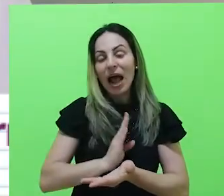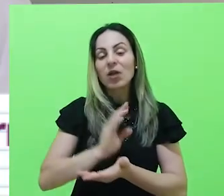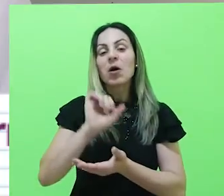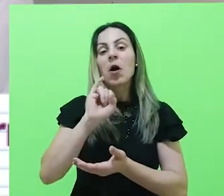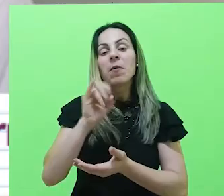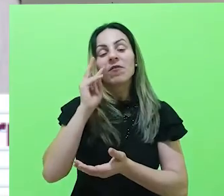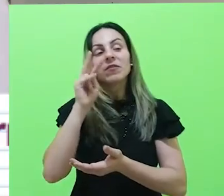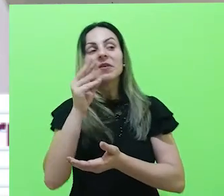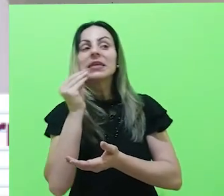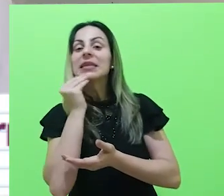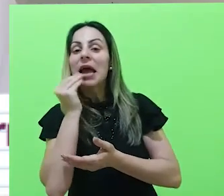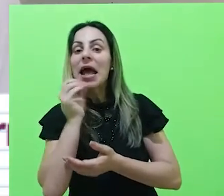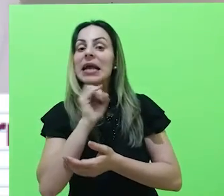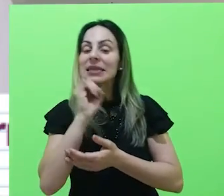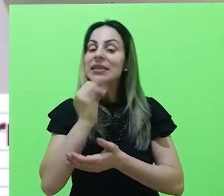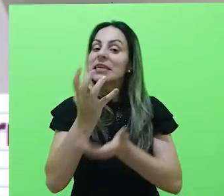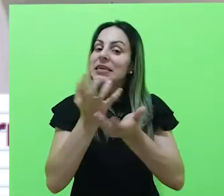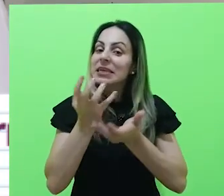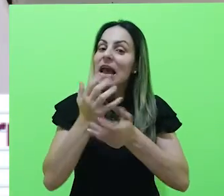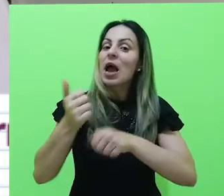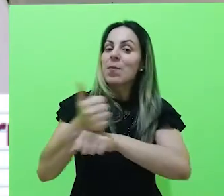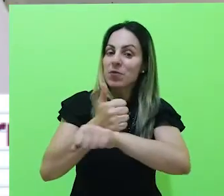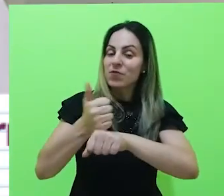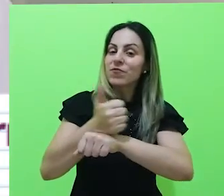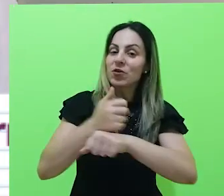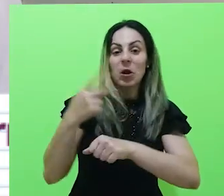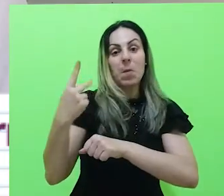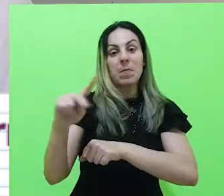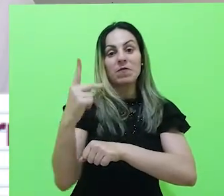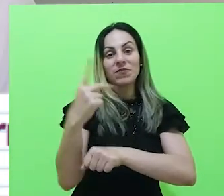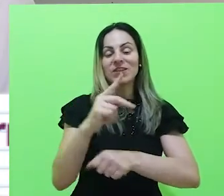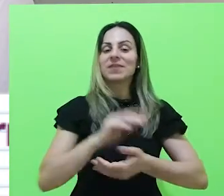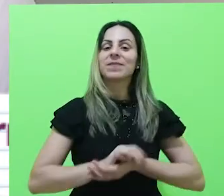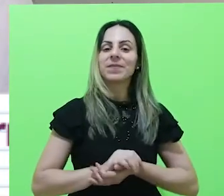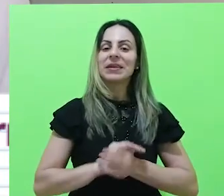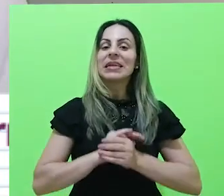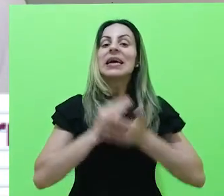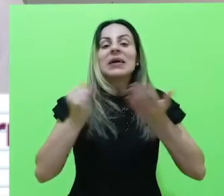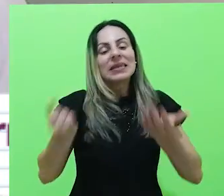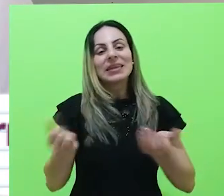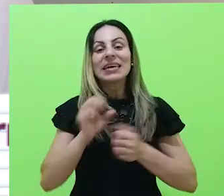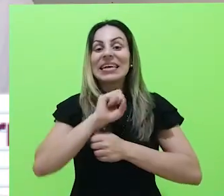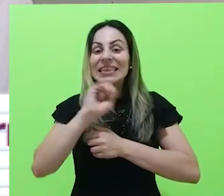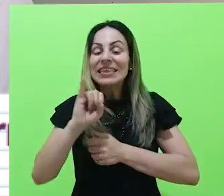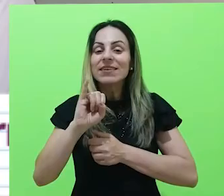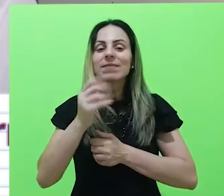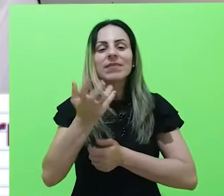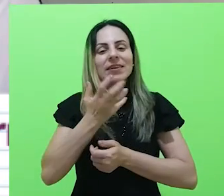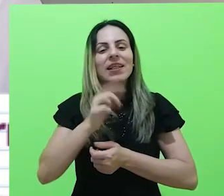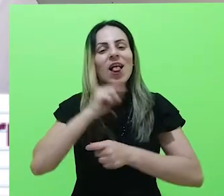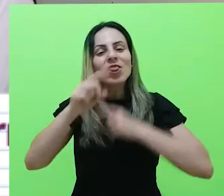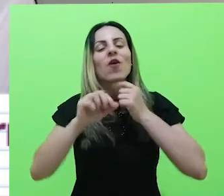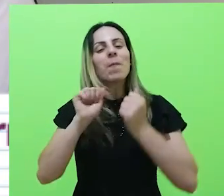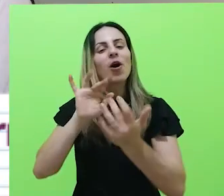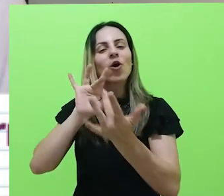ver se realmente é isso que vocês querem para a carreira profissional de vocês. Então, qualquer coisa, é só entrar em contato